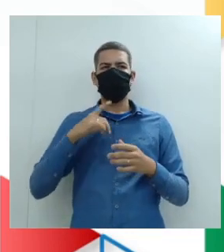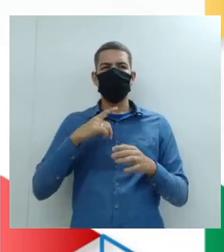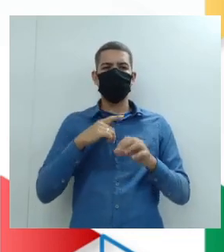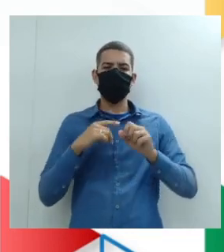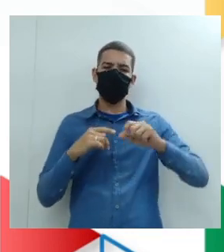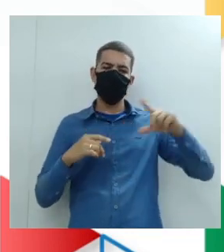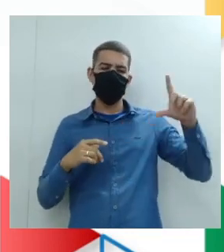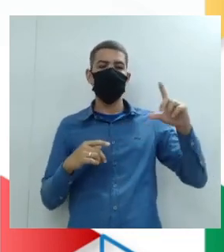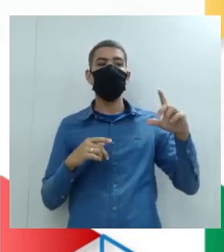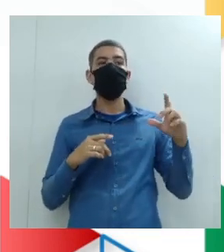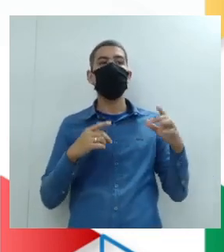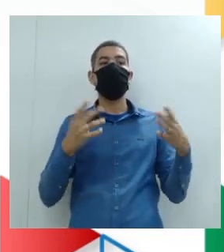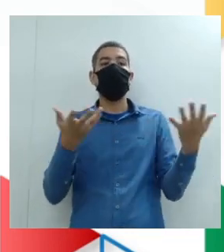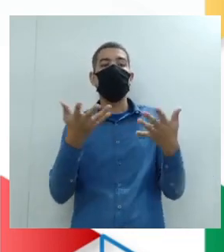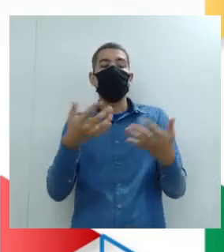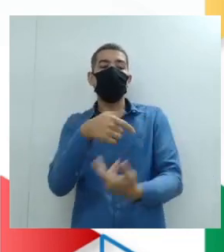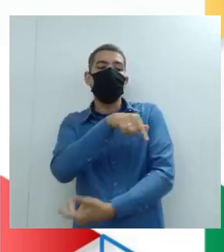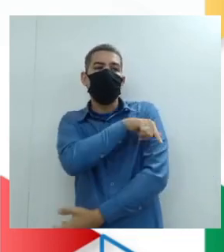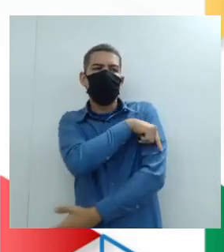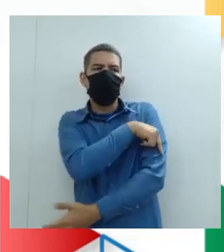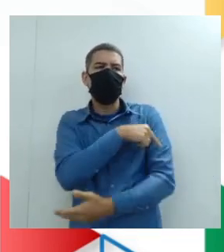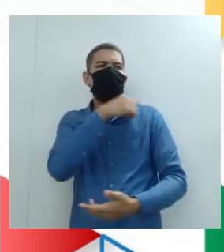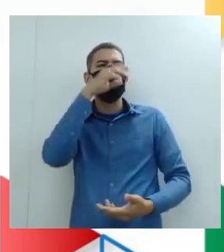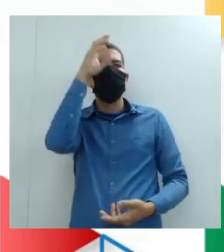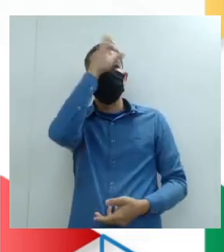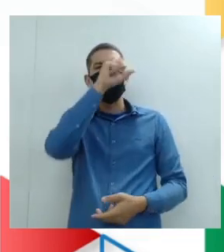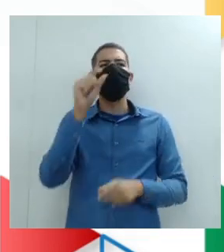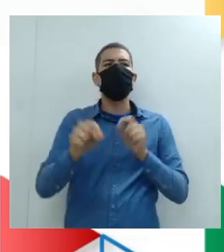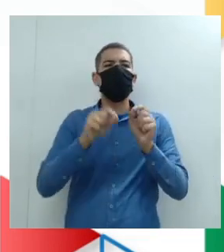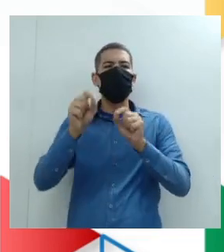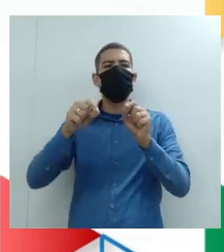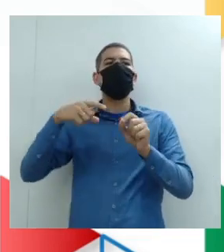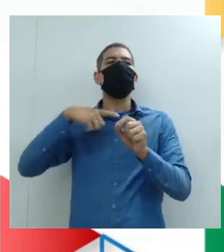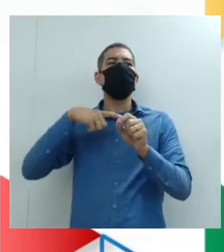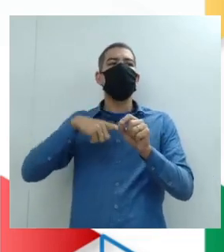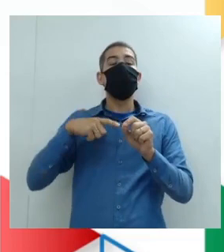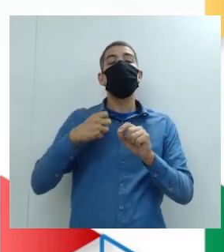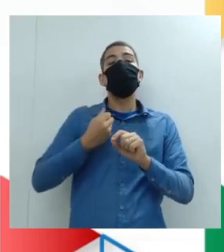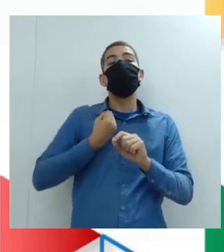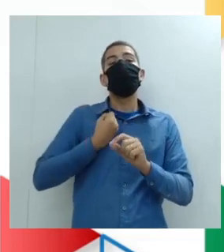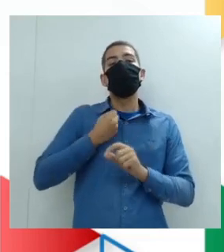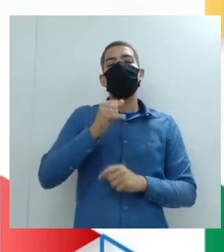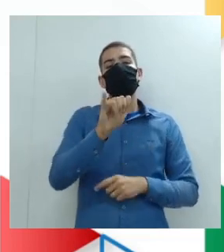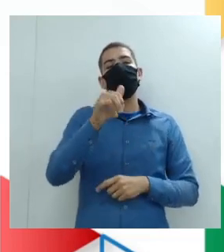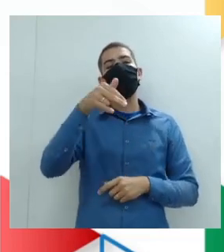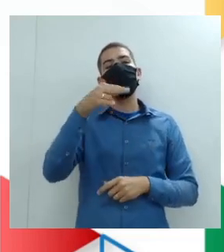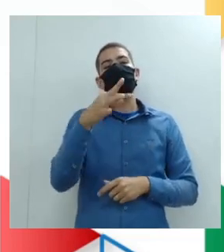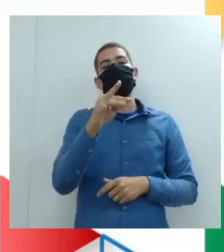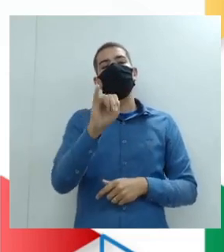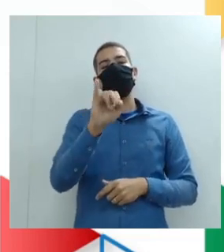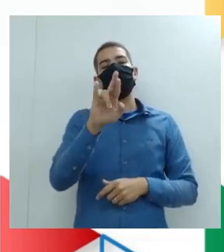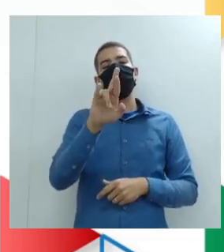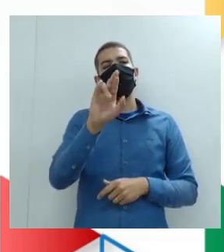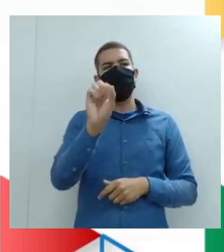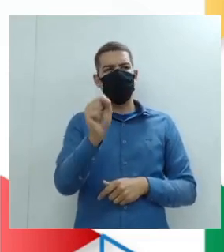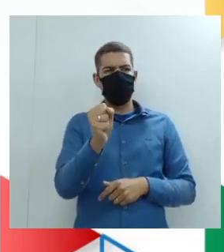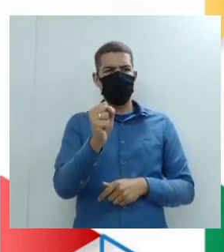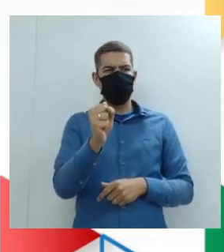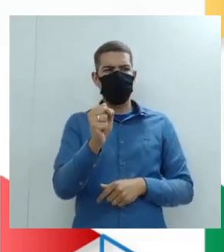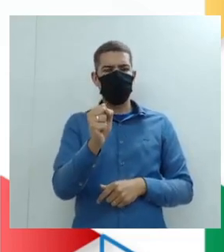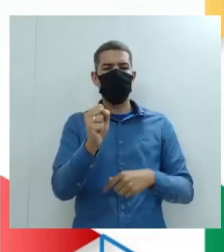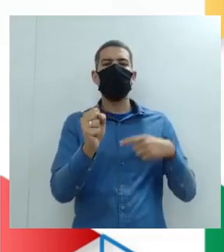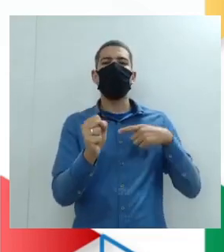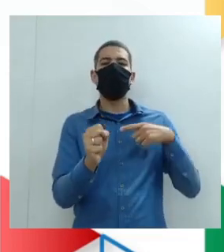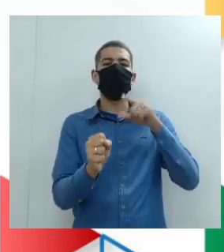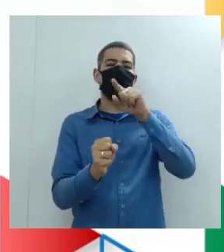bom? Agora, no 7º ano, você descobriu que existem os números inteiros. Esse Z é porque foi um alemão